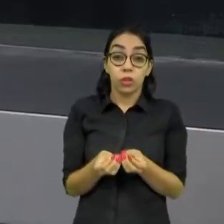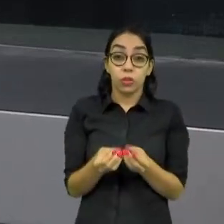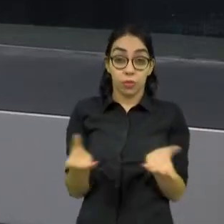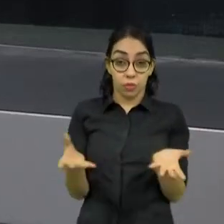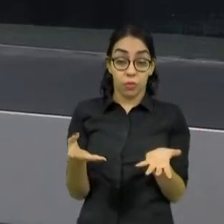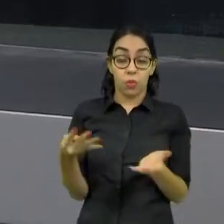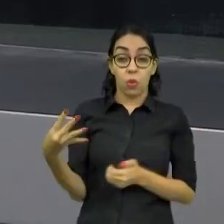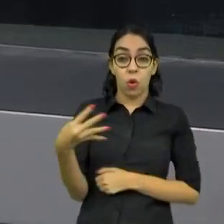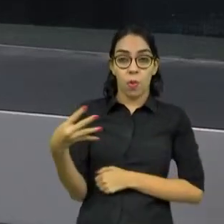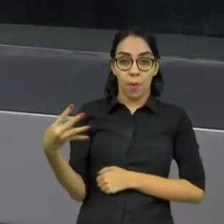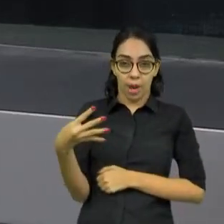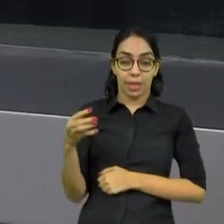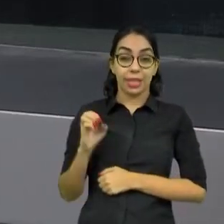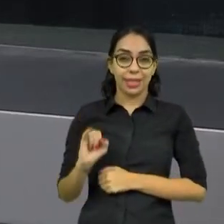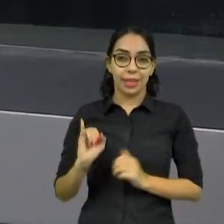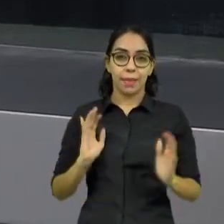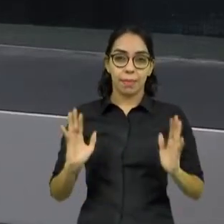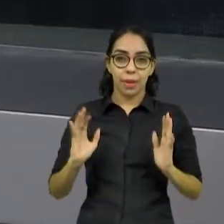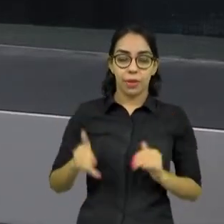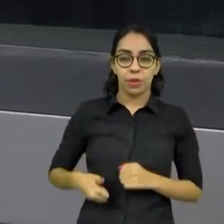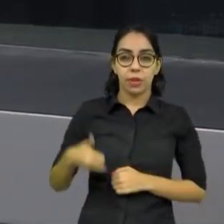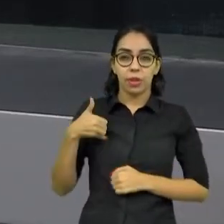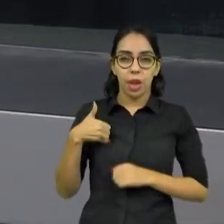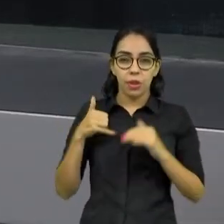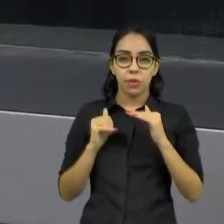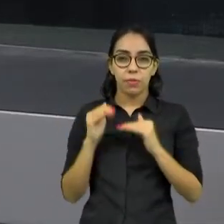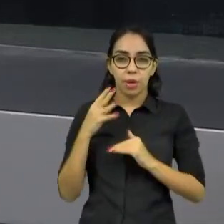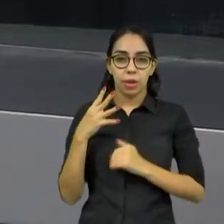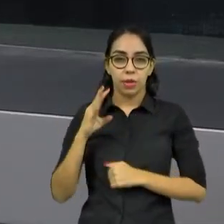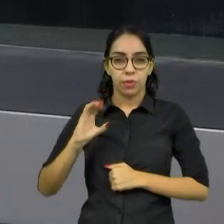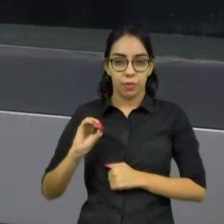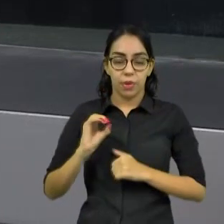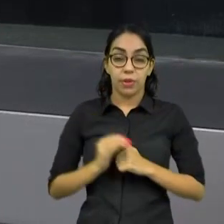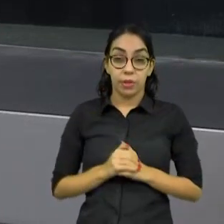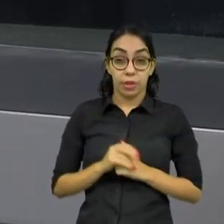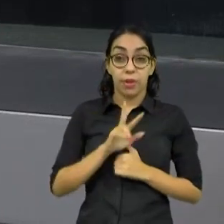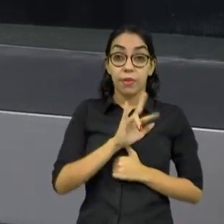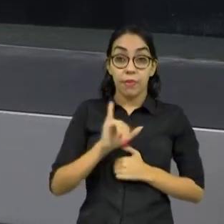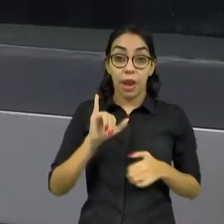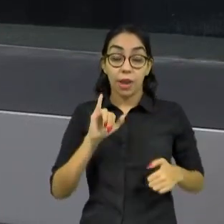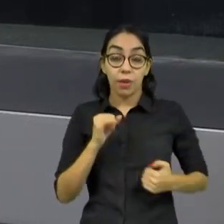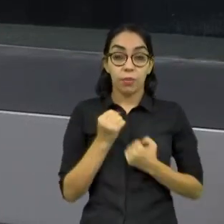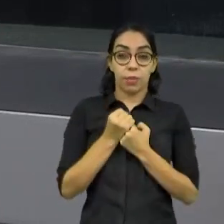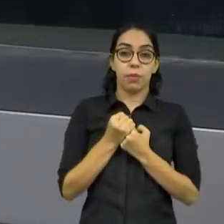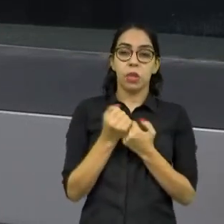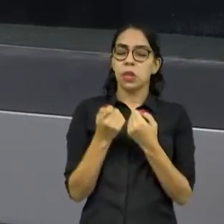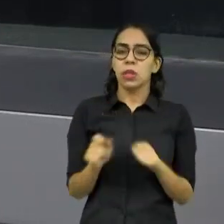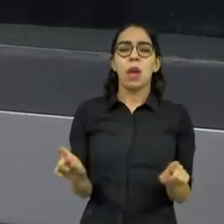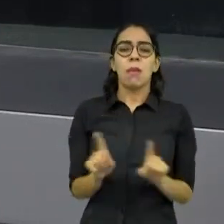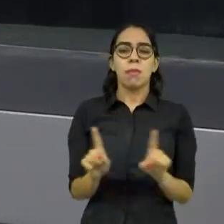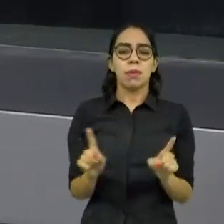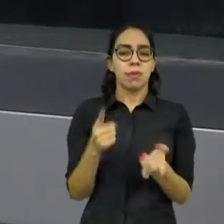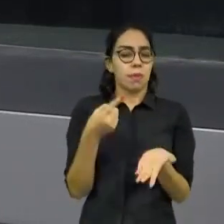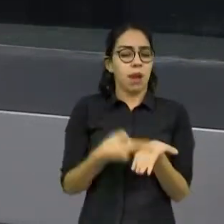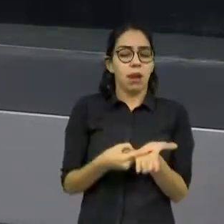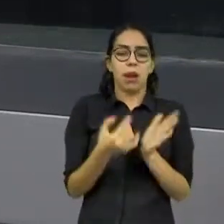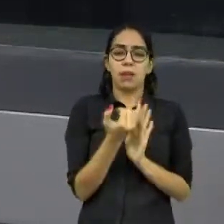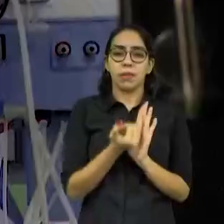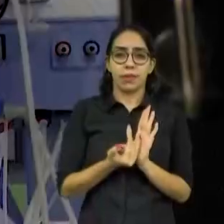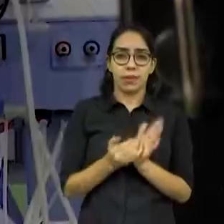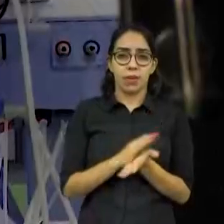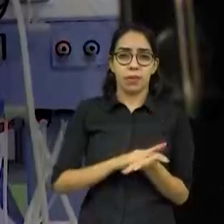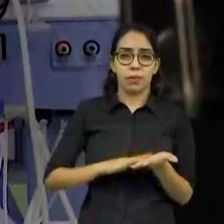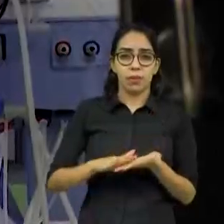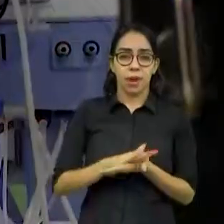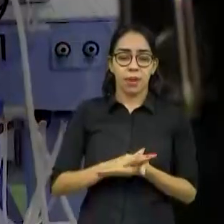anos. A aplicação da nova dose de reforço ocorre sem a necessidade de agendamento prévio. Desde